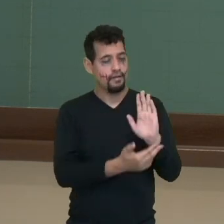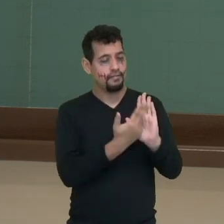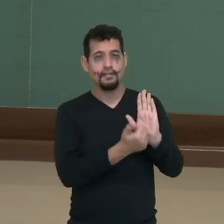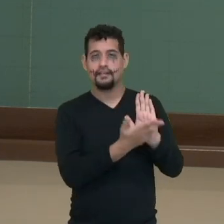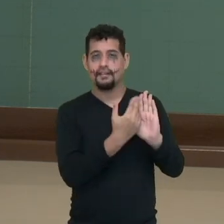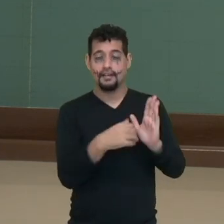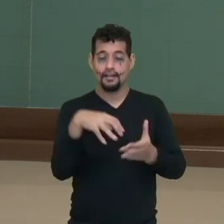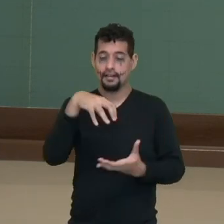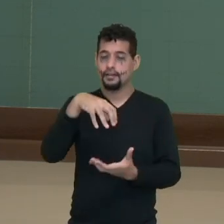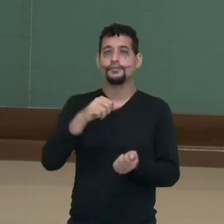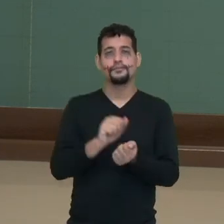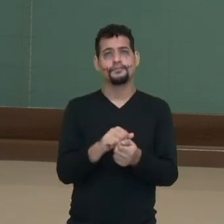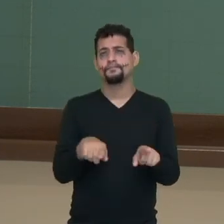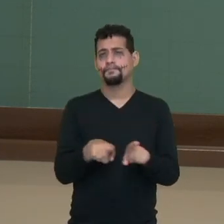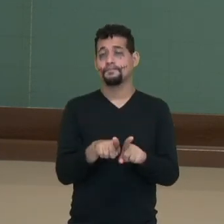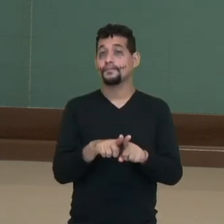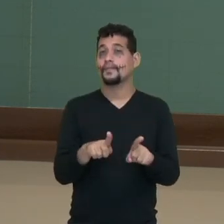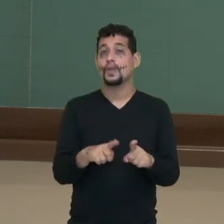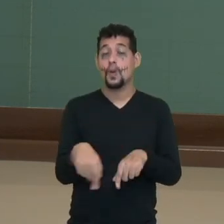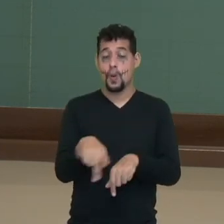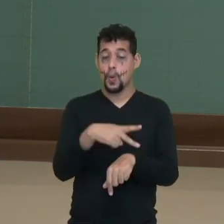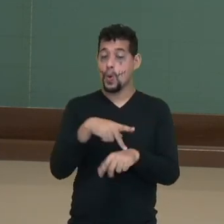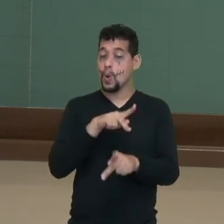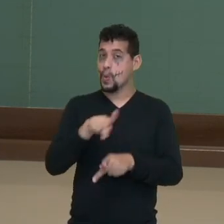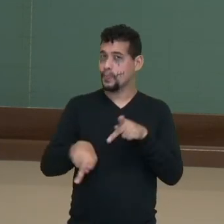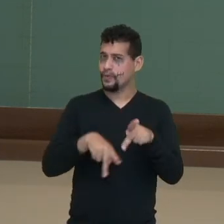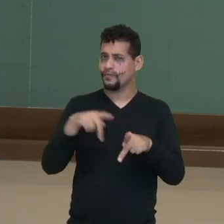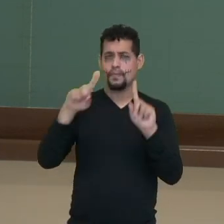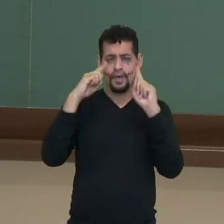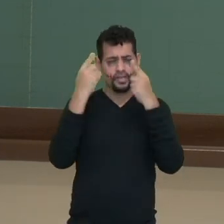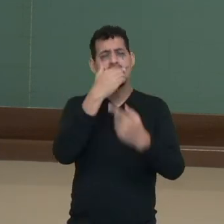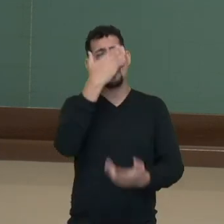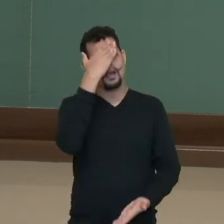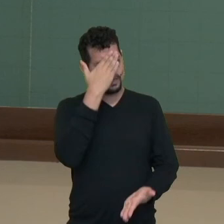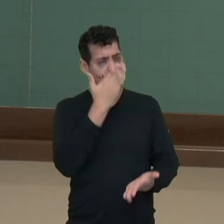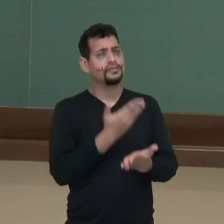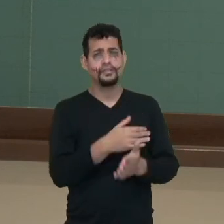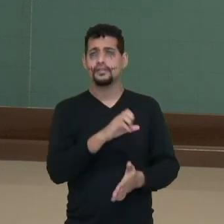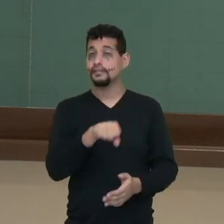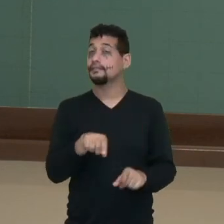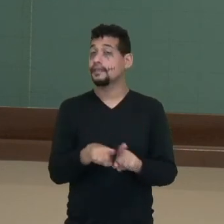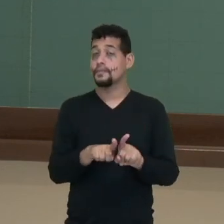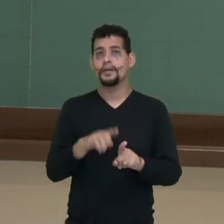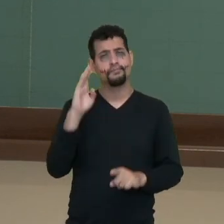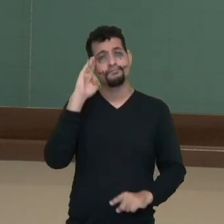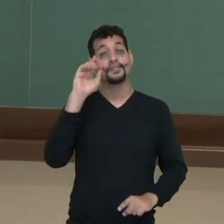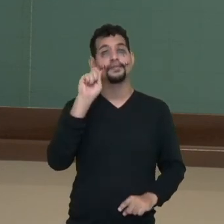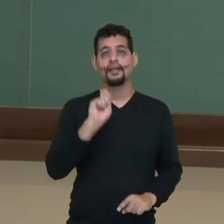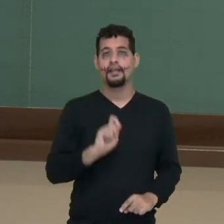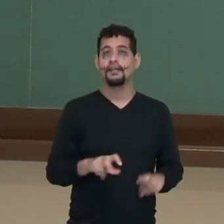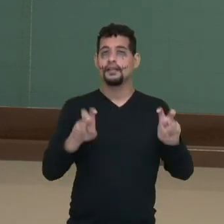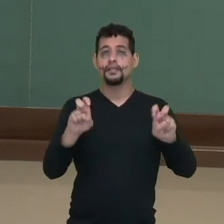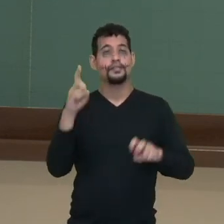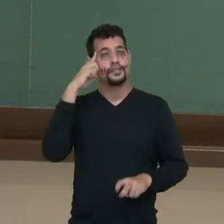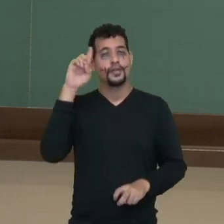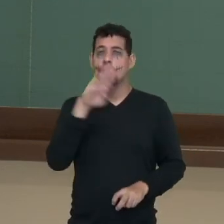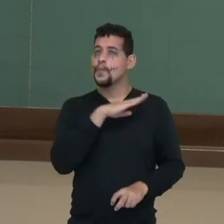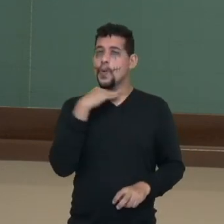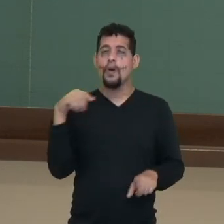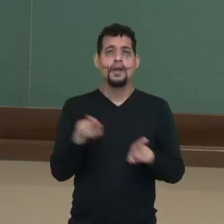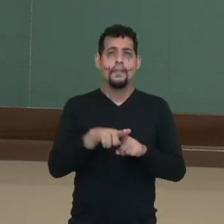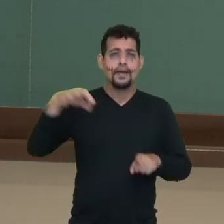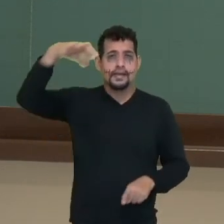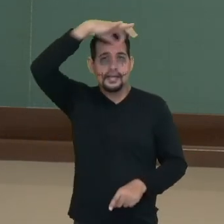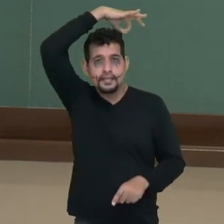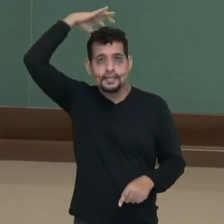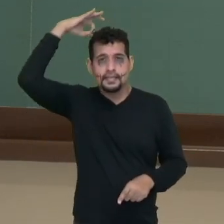de um santo. Tá? Os mexicanos creem muito, principalmente nessa questão do Dia dos Mortos, em